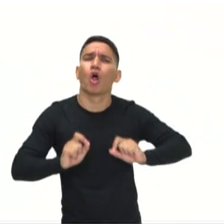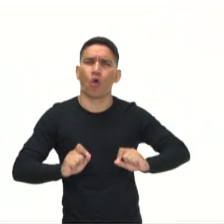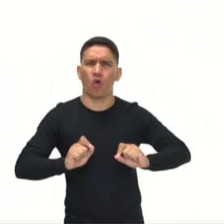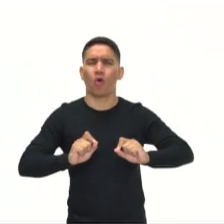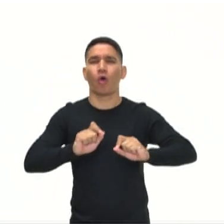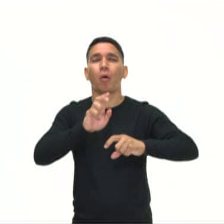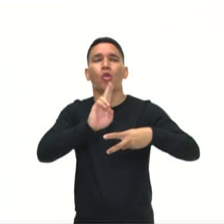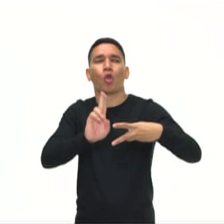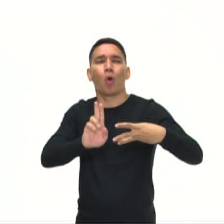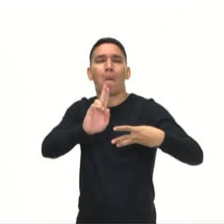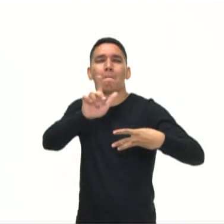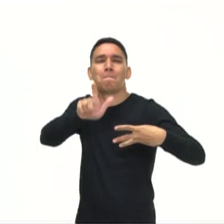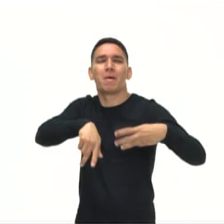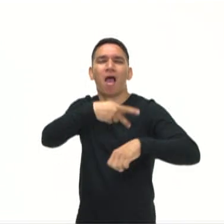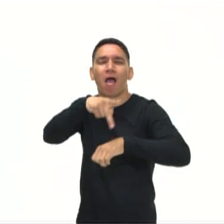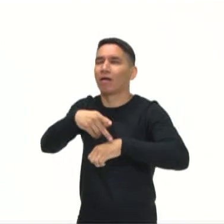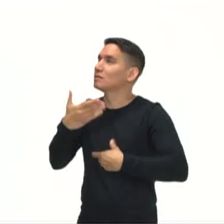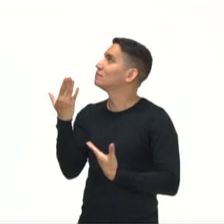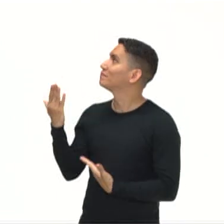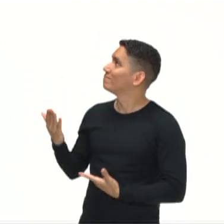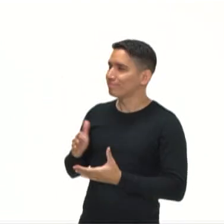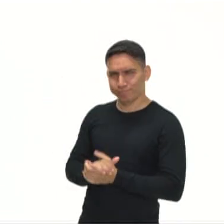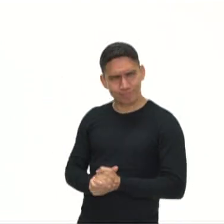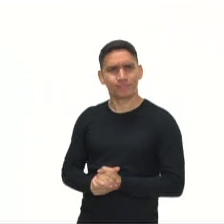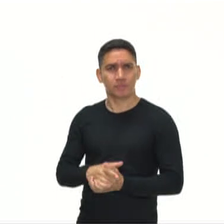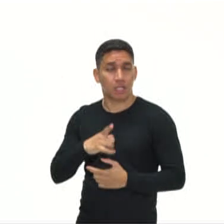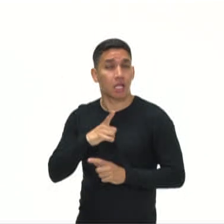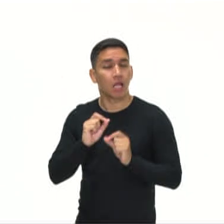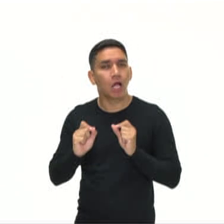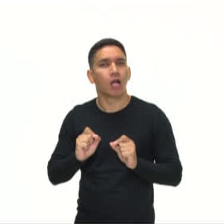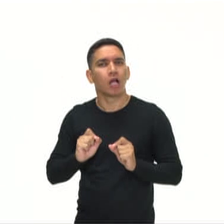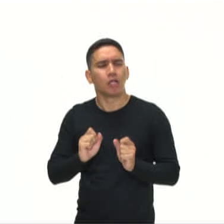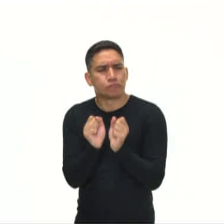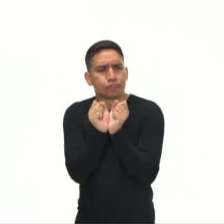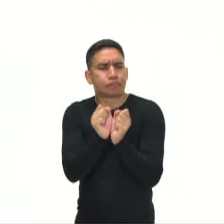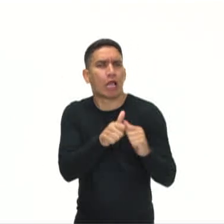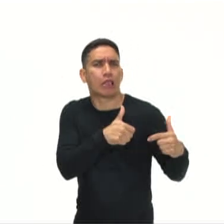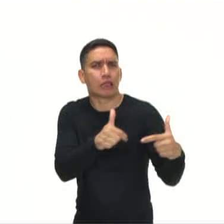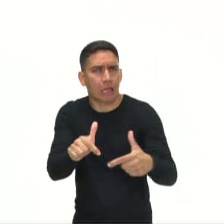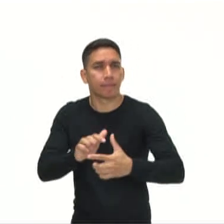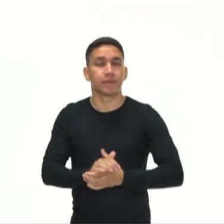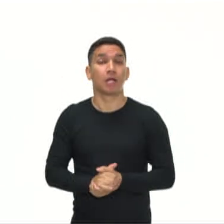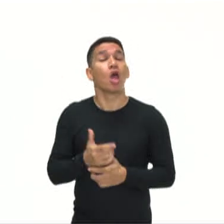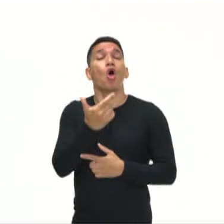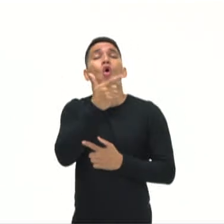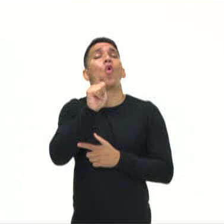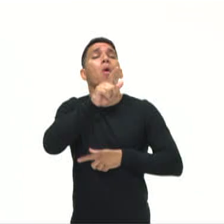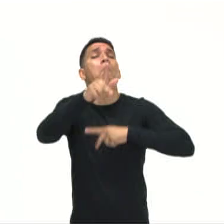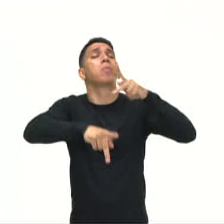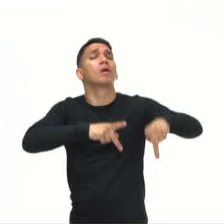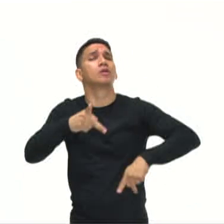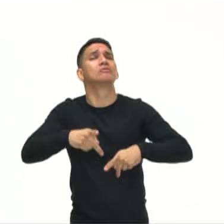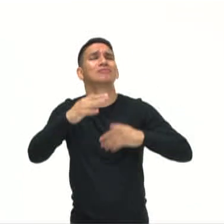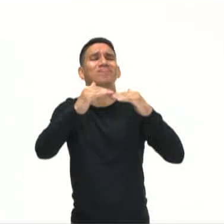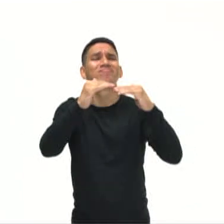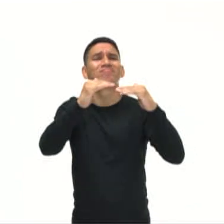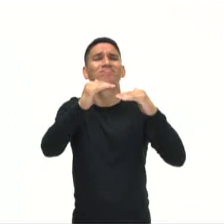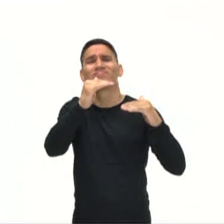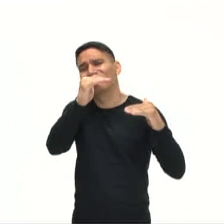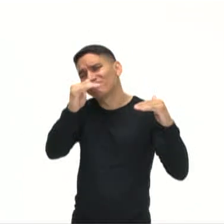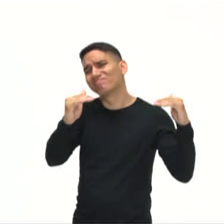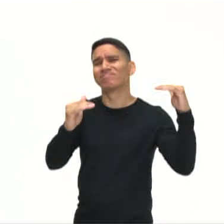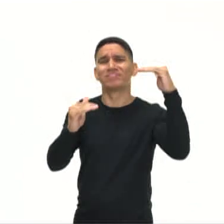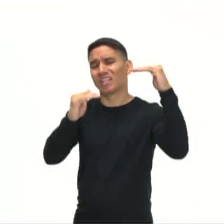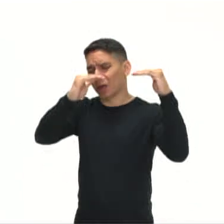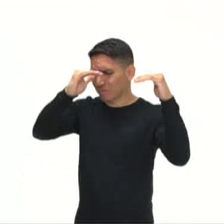Equador, Venezuela e Cuba. Então vamos falar agora sobre os outros povos que estavam ali nessa posição de subalternidade, que eram